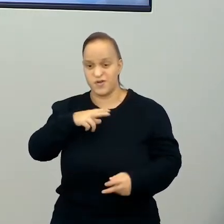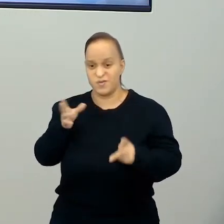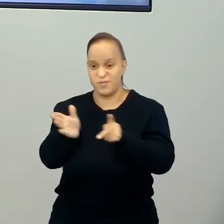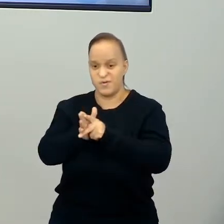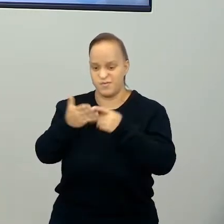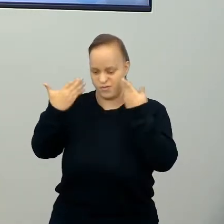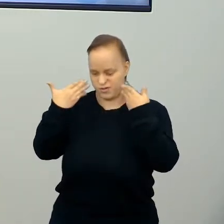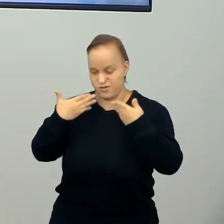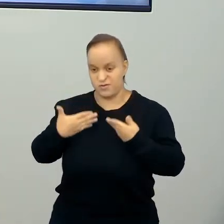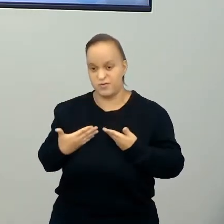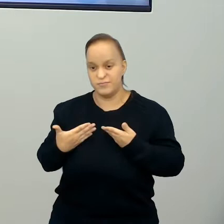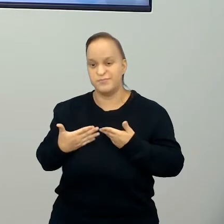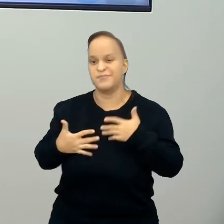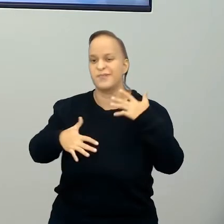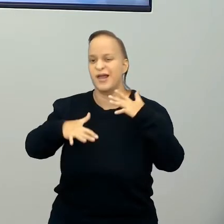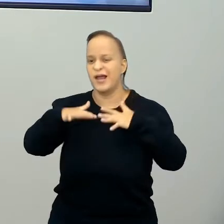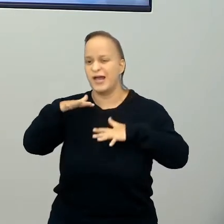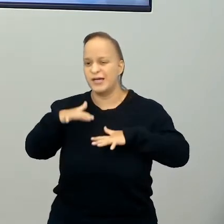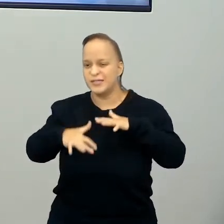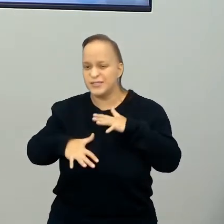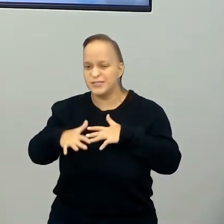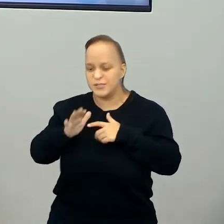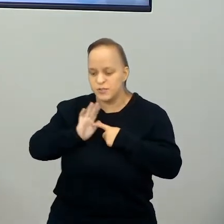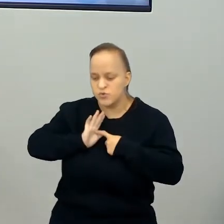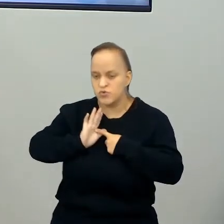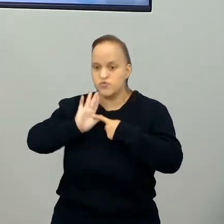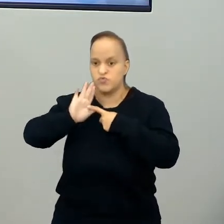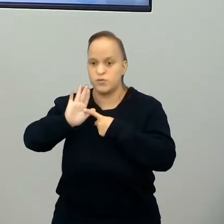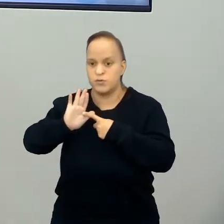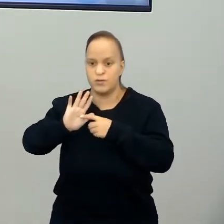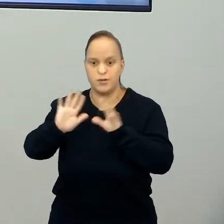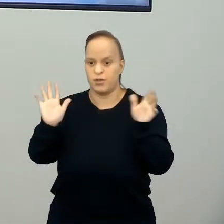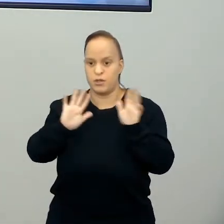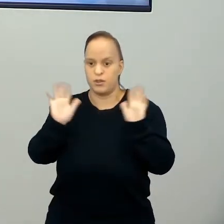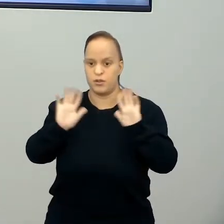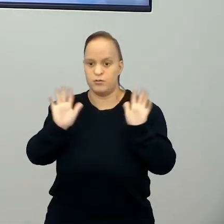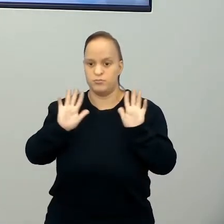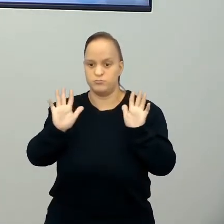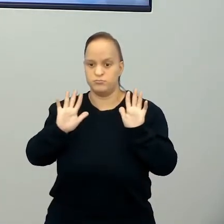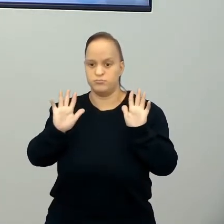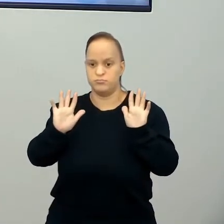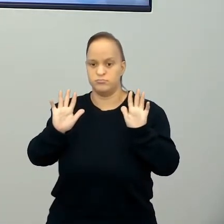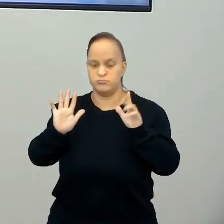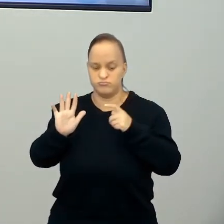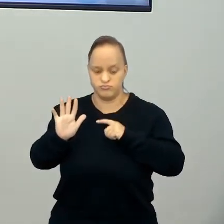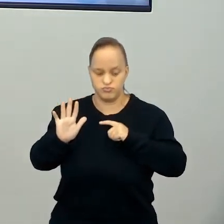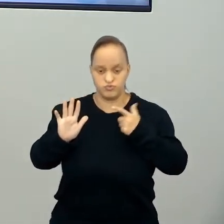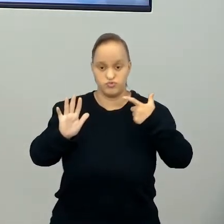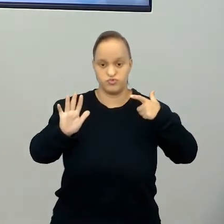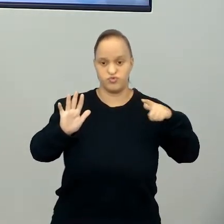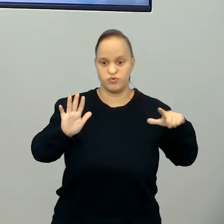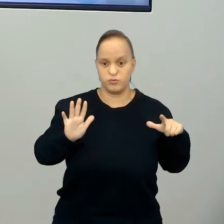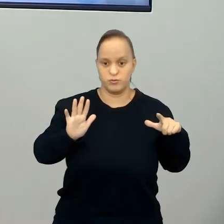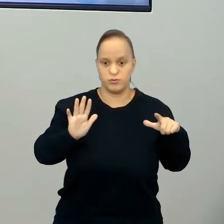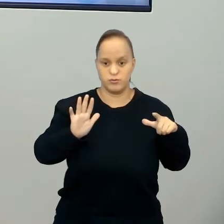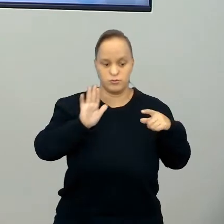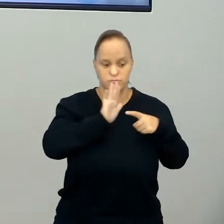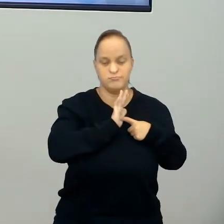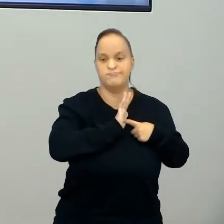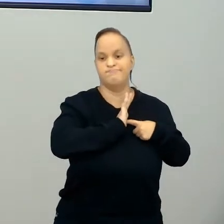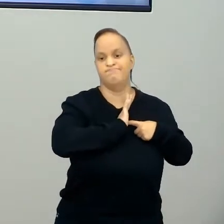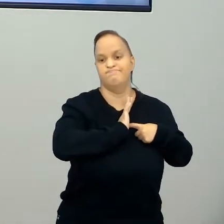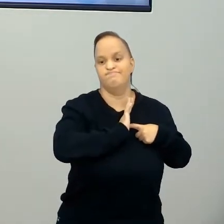não mostra ou demonstra para os outros, né? Ou a gente escolhe para quem a gente demonstra. E a gente também tem identidade para os outros. E o que